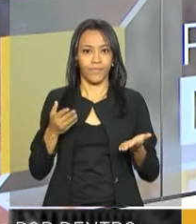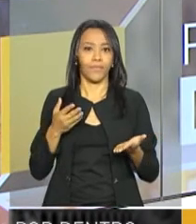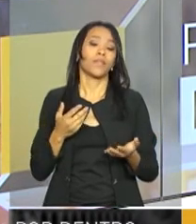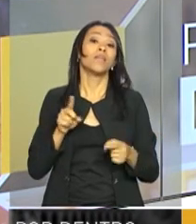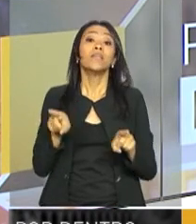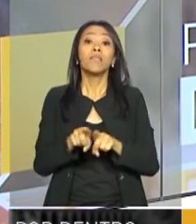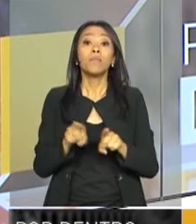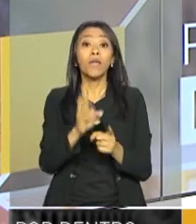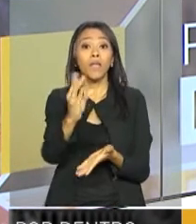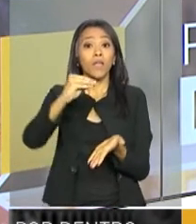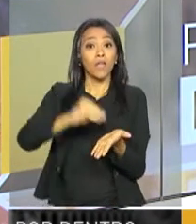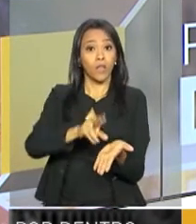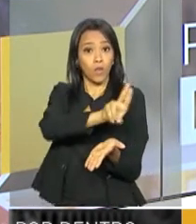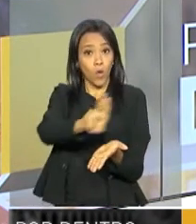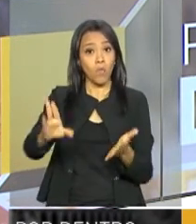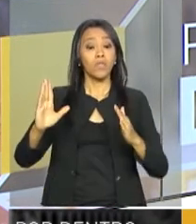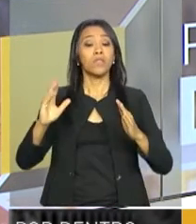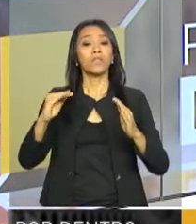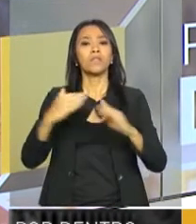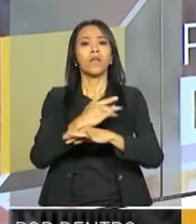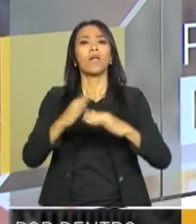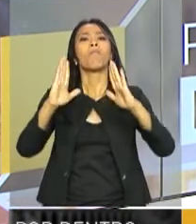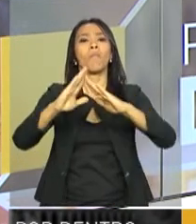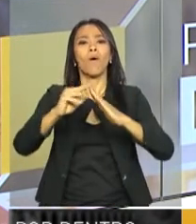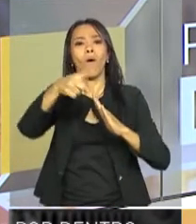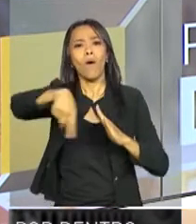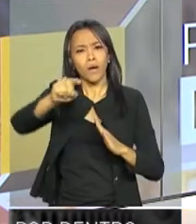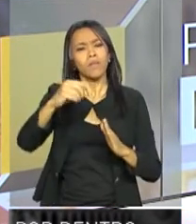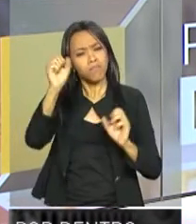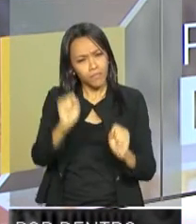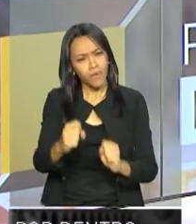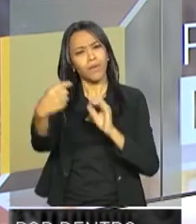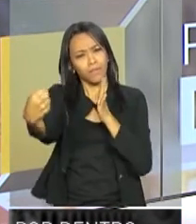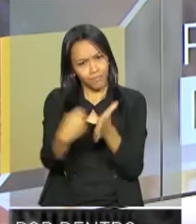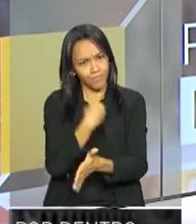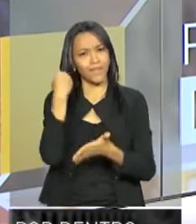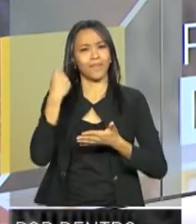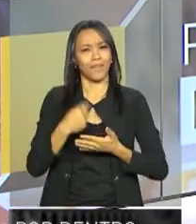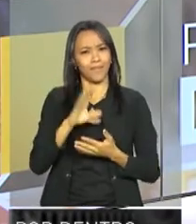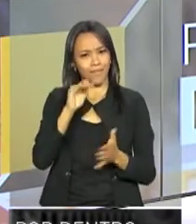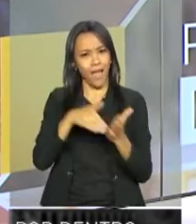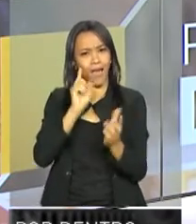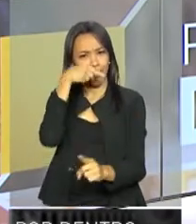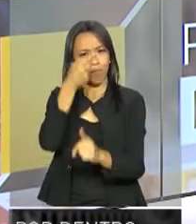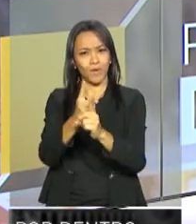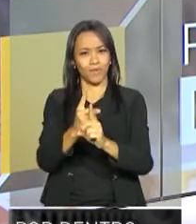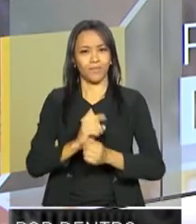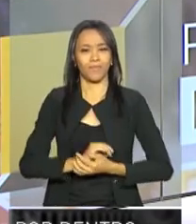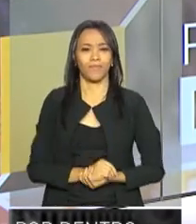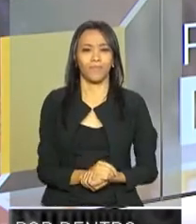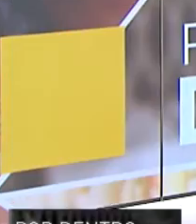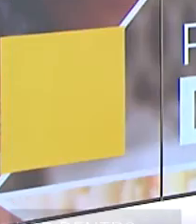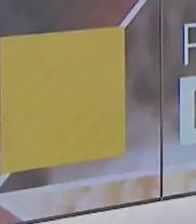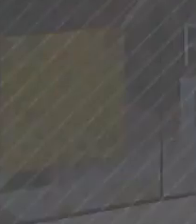@presidencia.gov.br. Informe seu nome, a cidade onde você mora e mande a sua pergunta para a gente. Até a próxima!